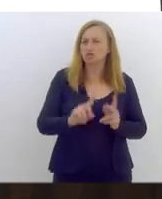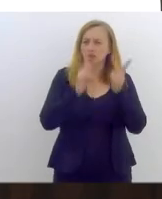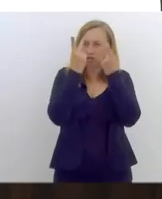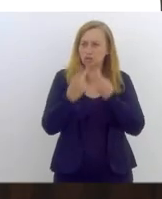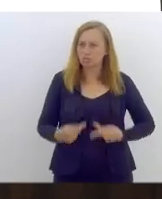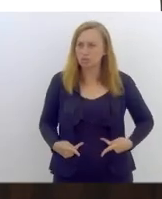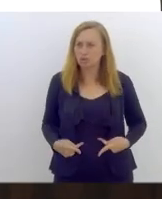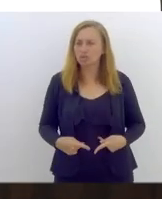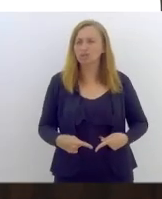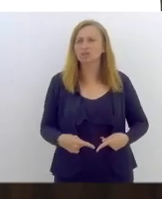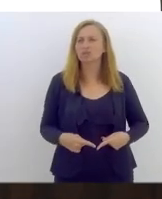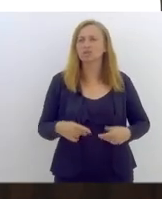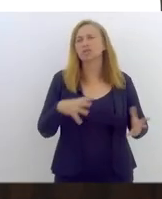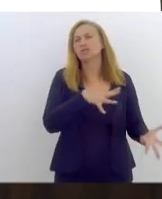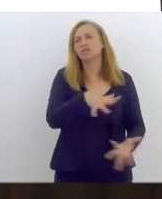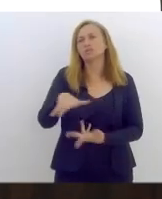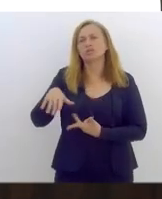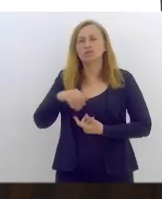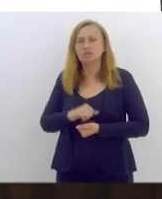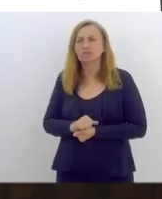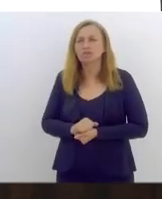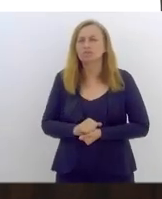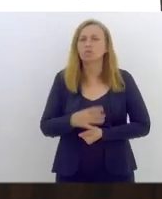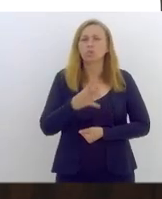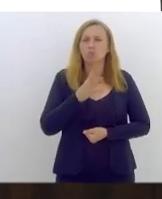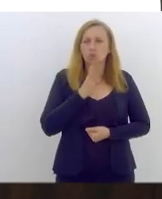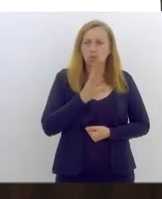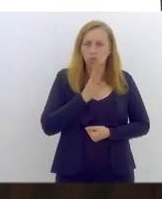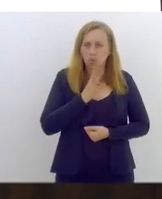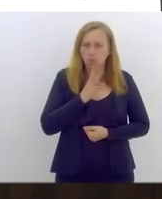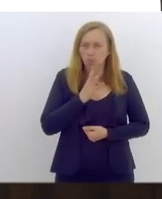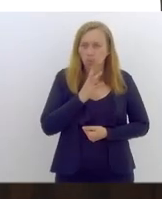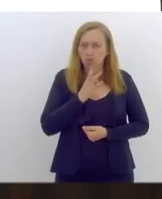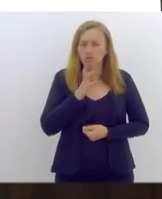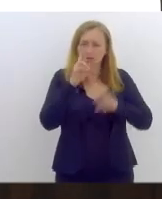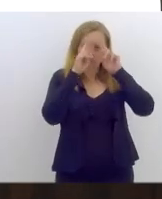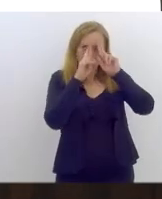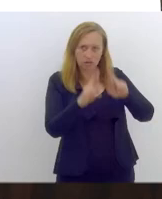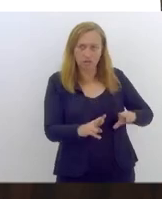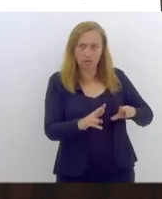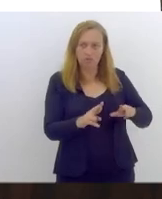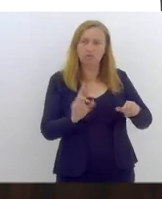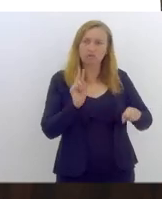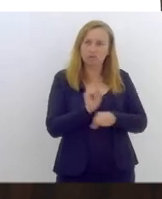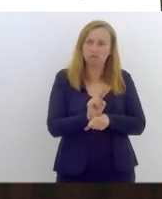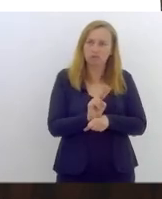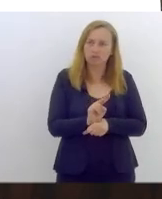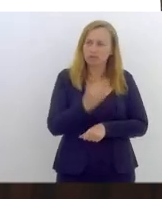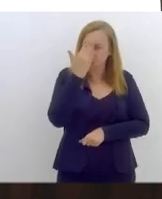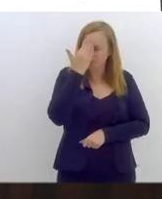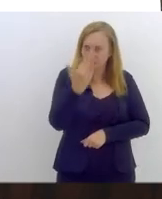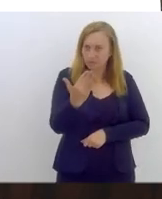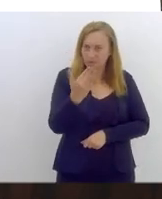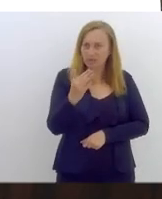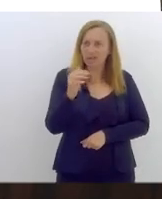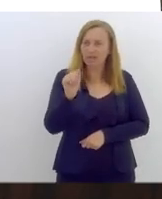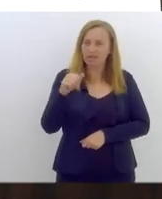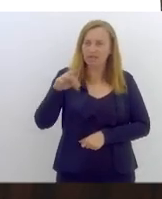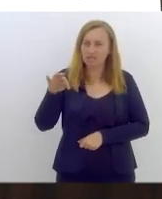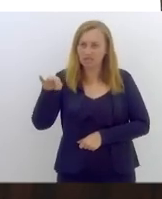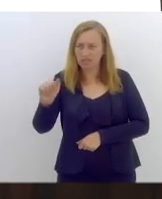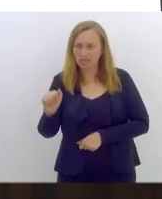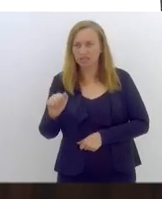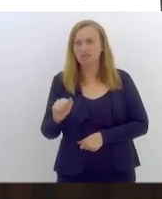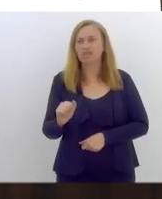humanos internacionalmente sejam reconhecidos, respeitados e protegidos. Muito obrigada, Anistia